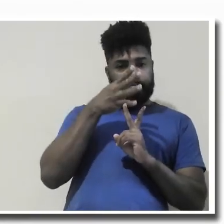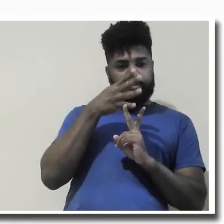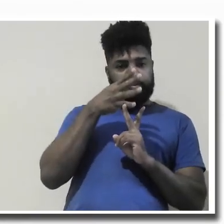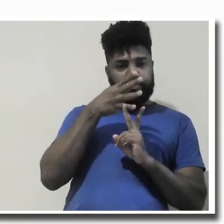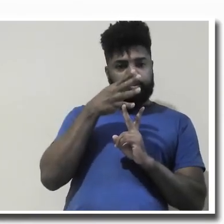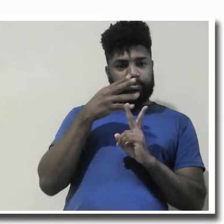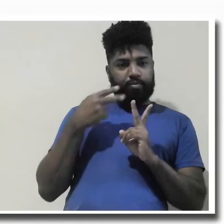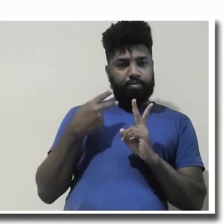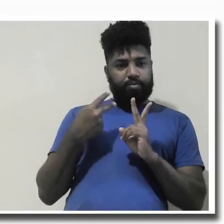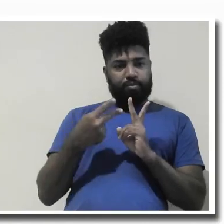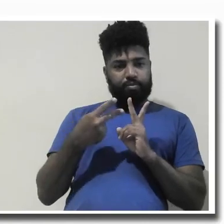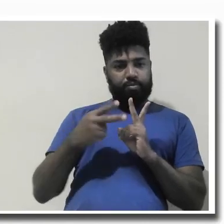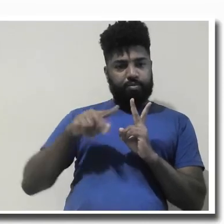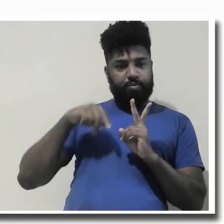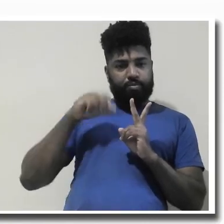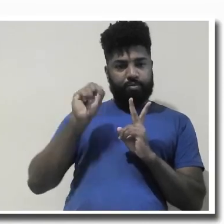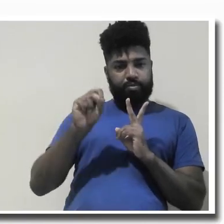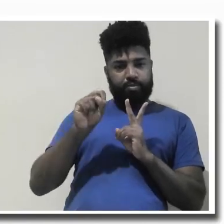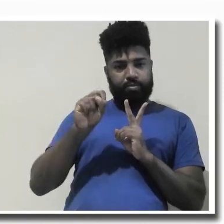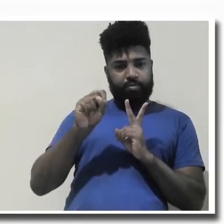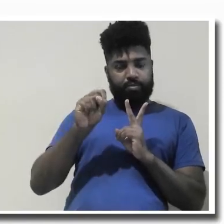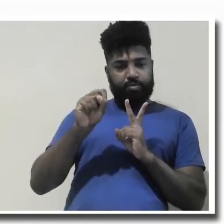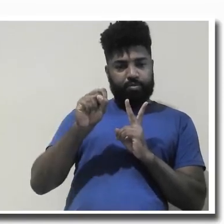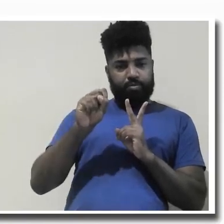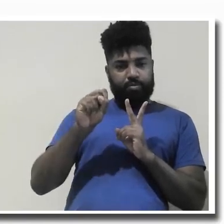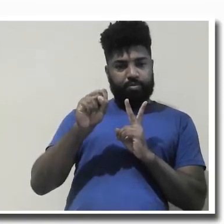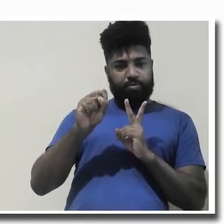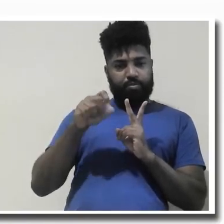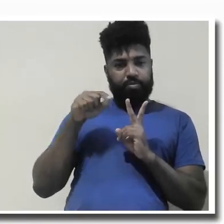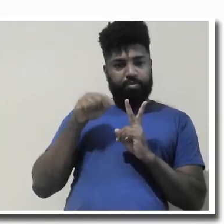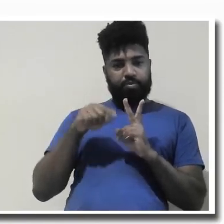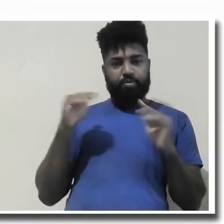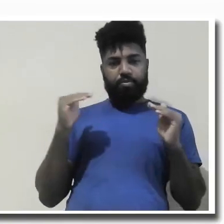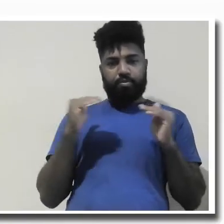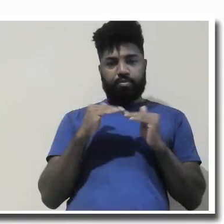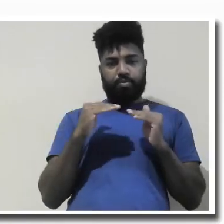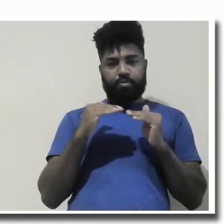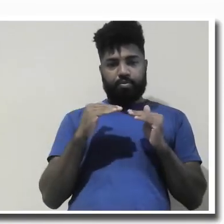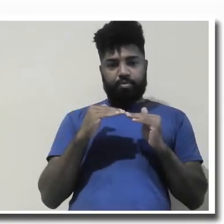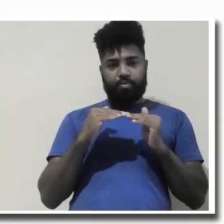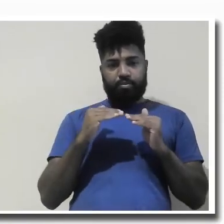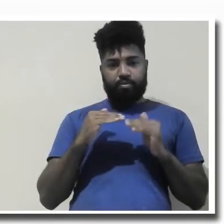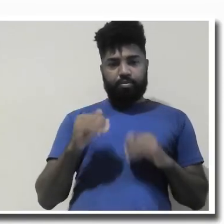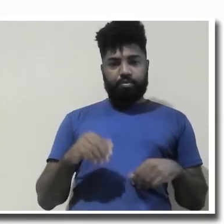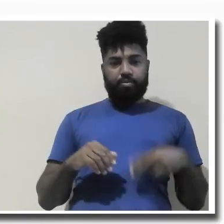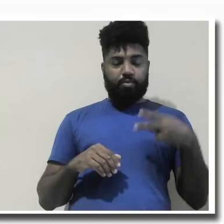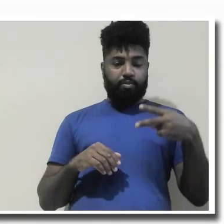de 2 elevado a 8, isto é equivalente a 2 elevado